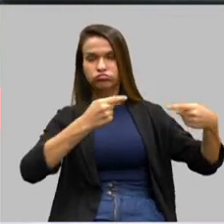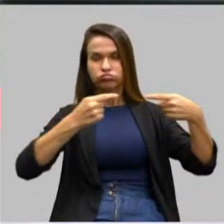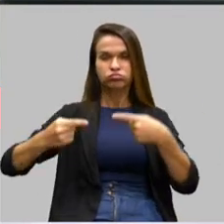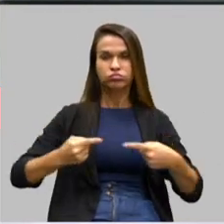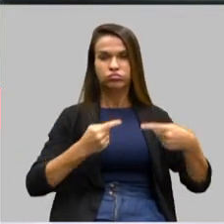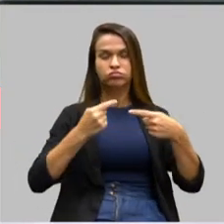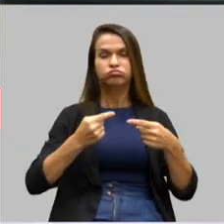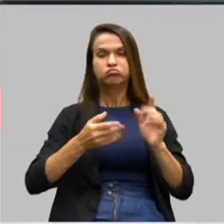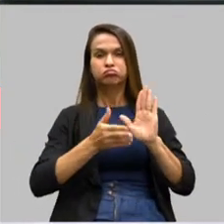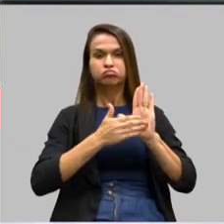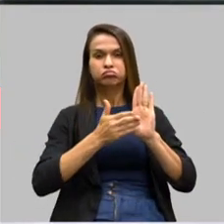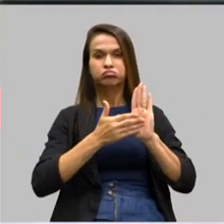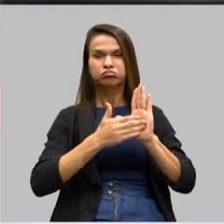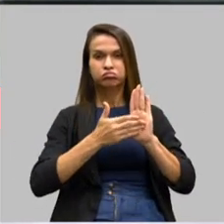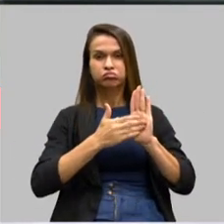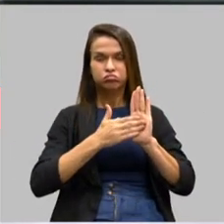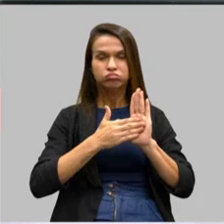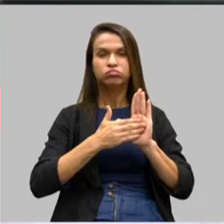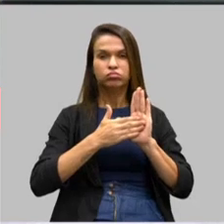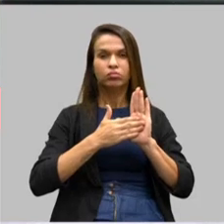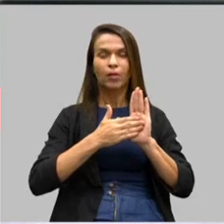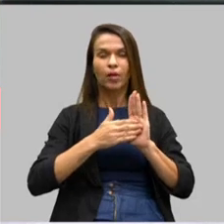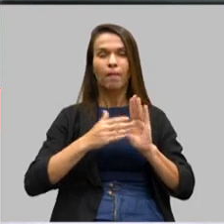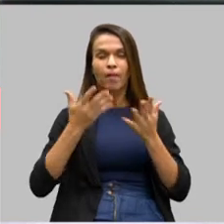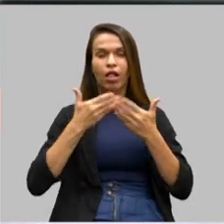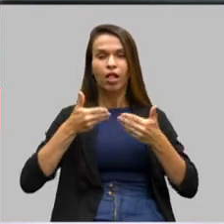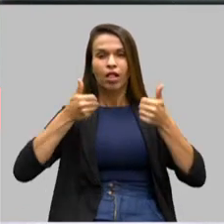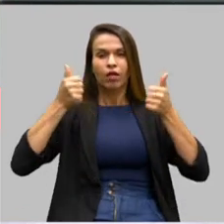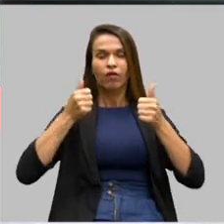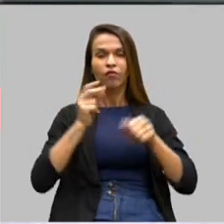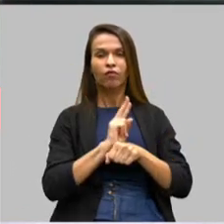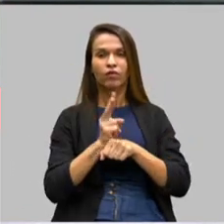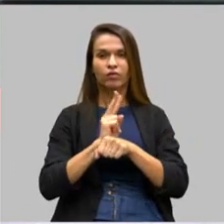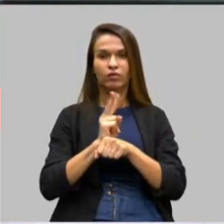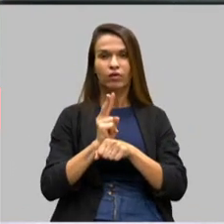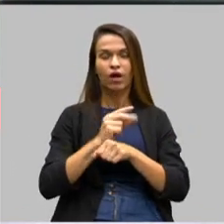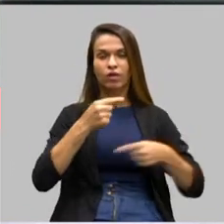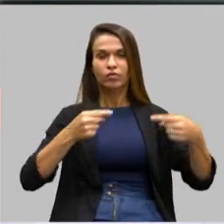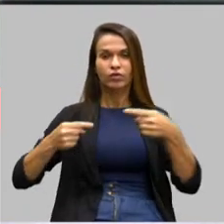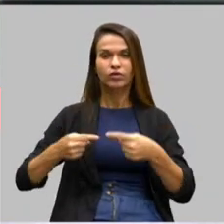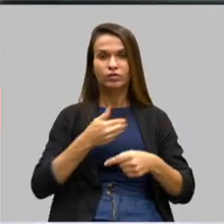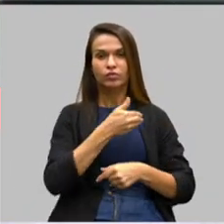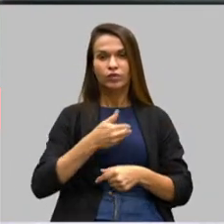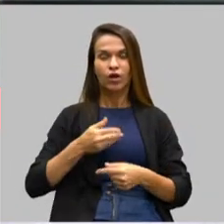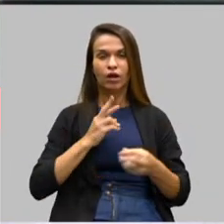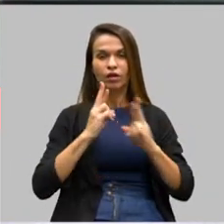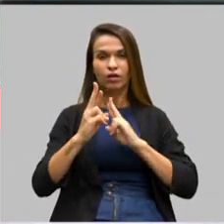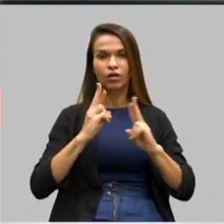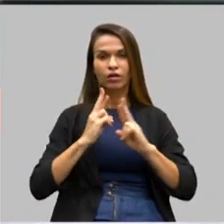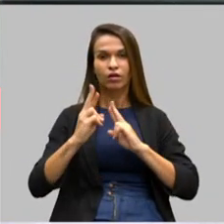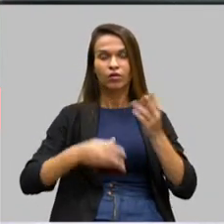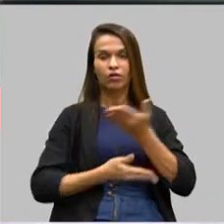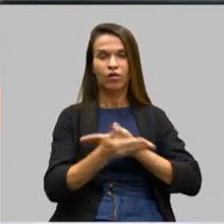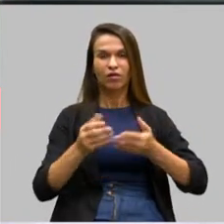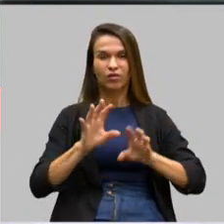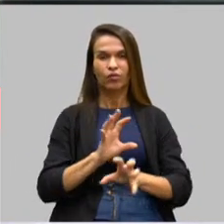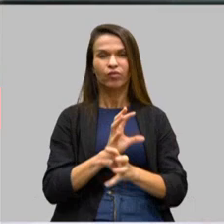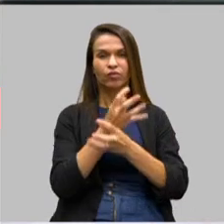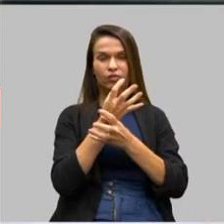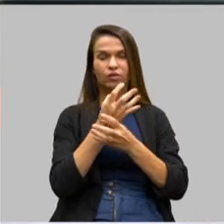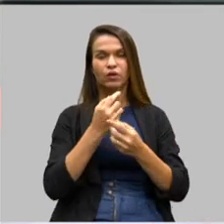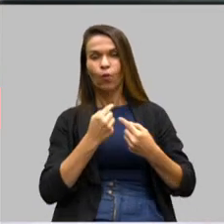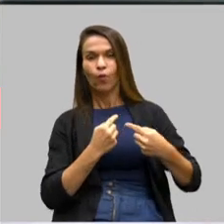de proposição de subsídios para aperfeiçoar e fiscalizar as políticas públicas relacionadas à convivência com a seca e ao